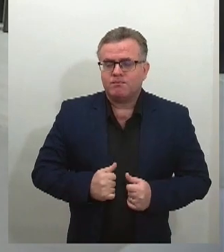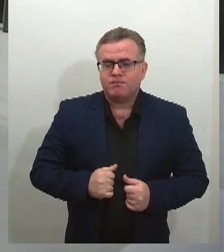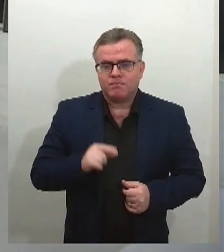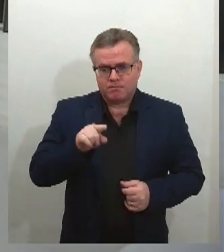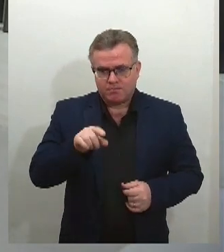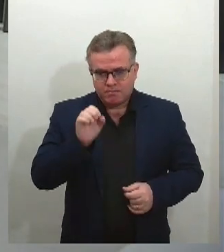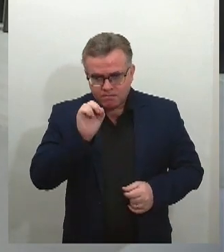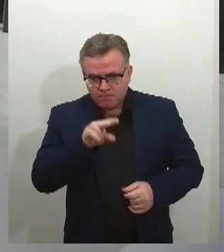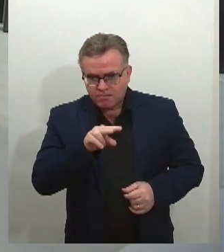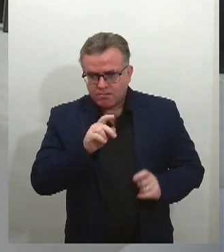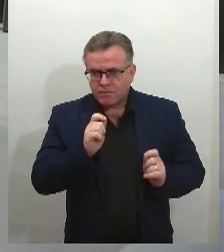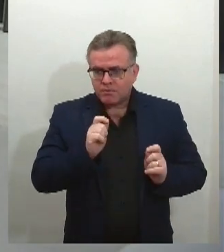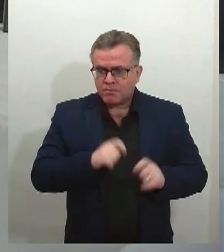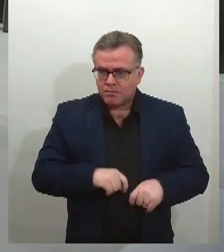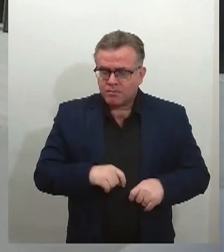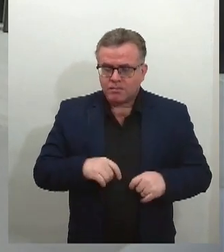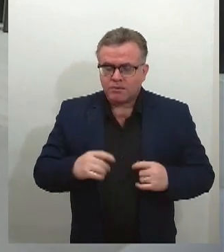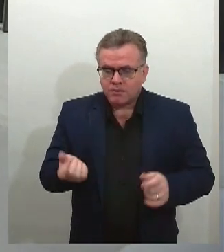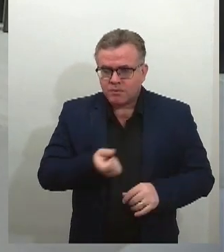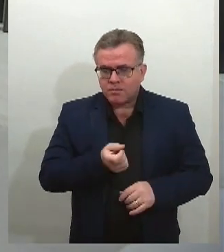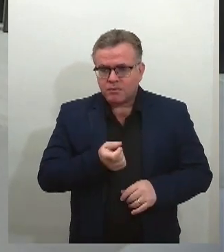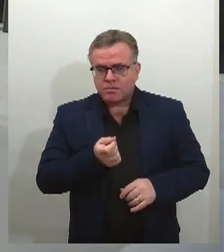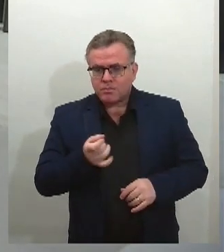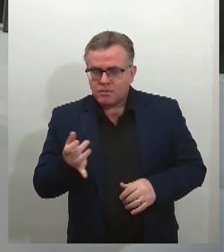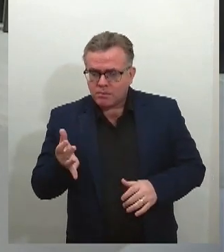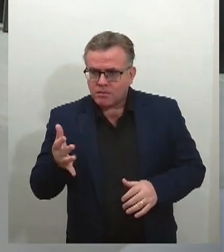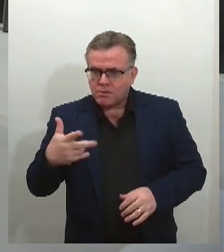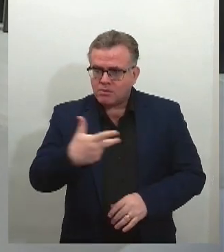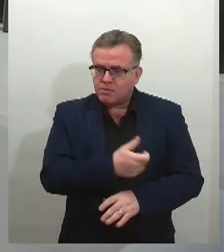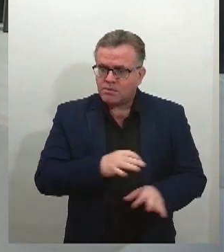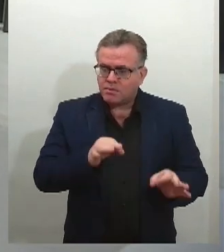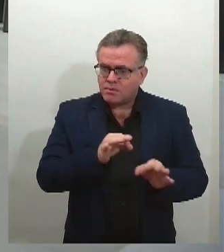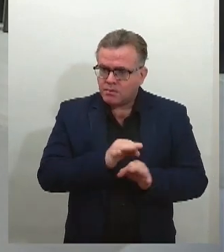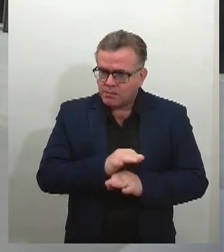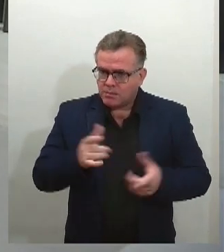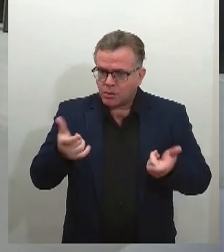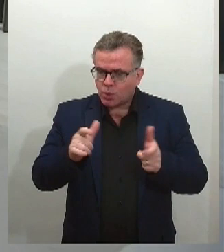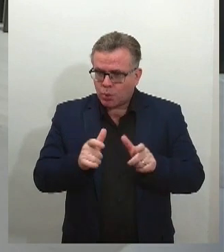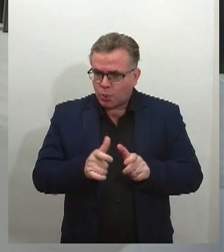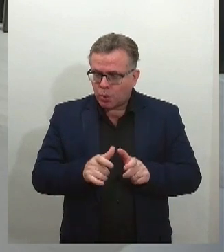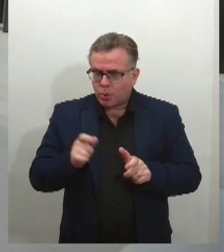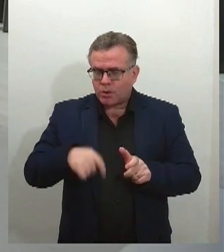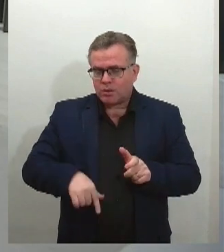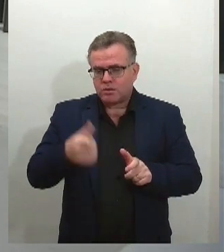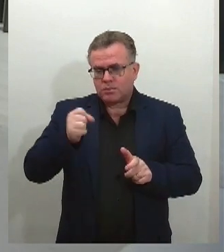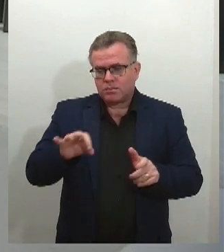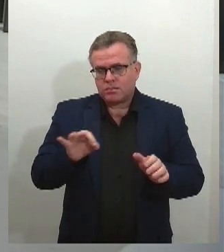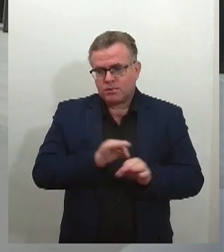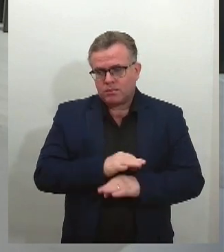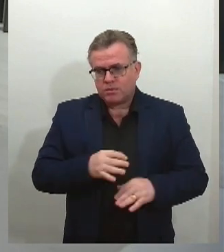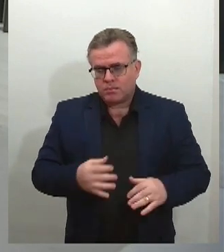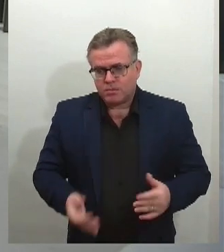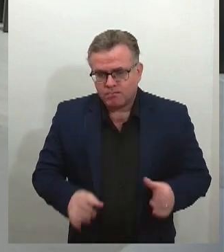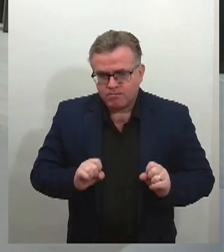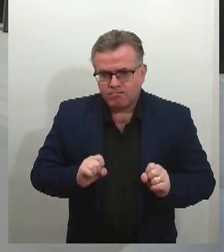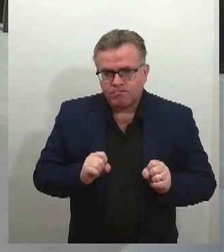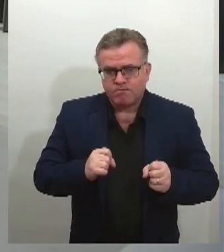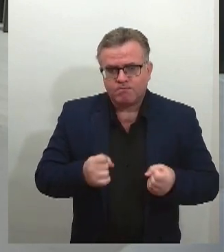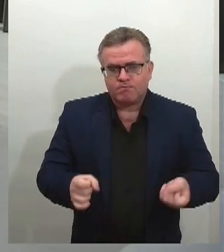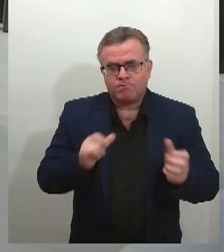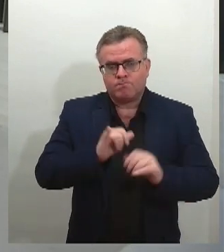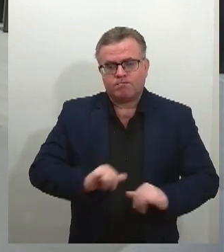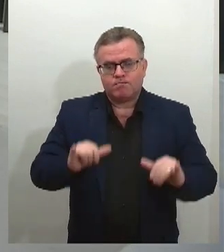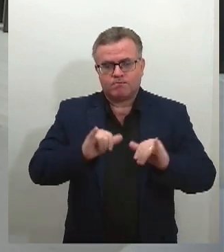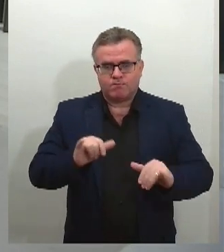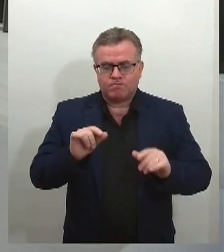O índice de vacinação contra o HPV ainda é considerado baixo em Sergipe. Para reforçar a importância da prevenção